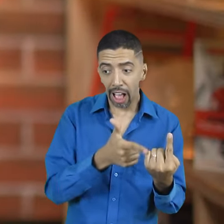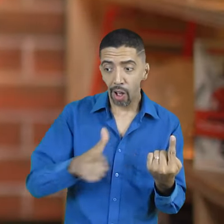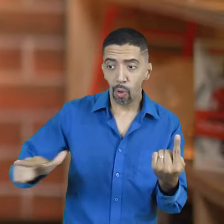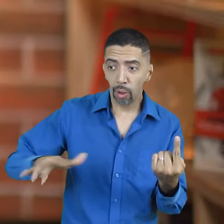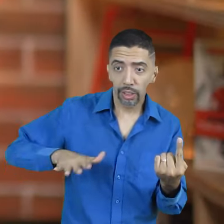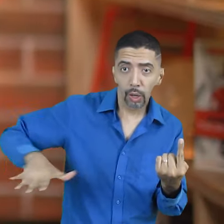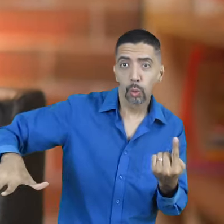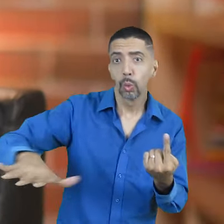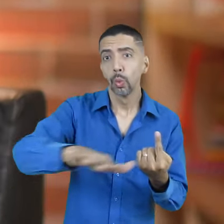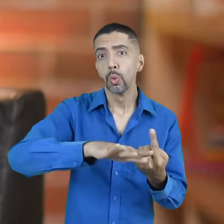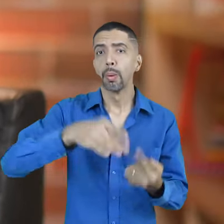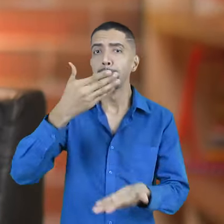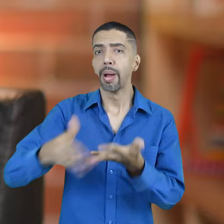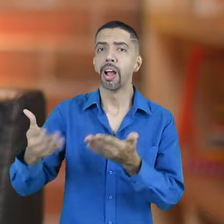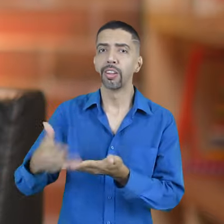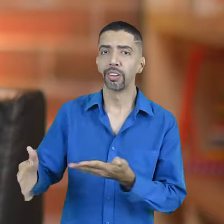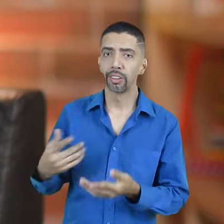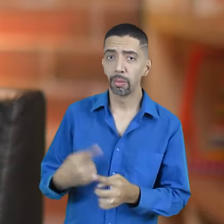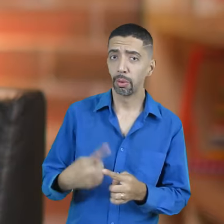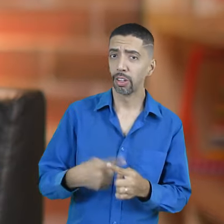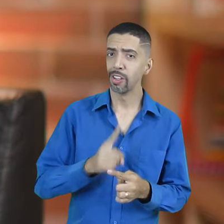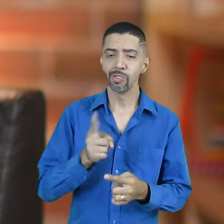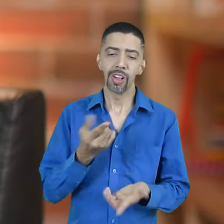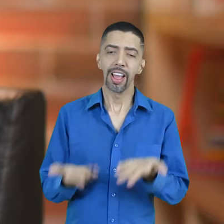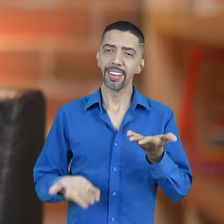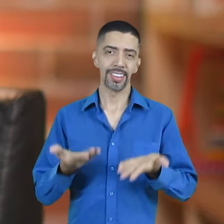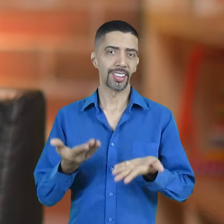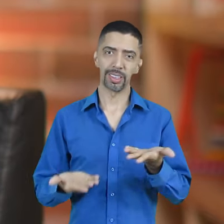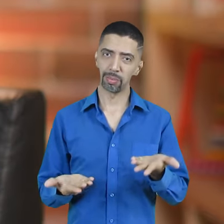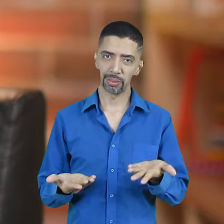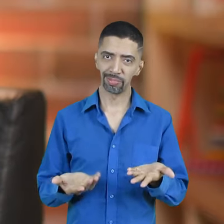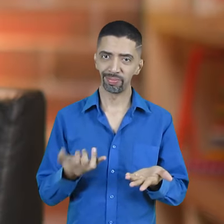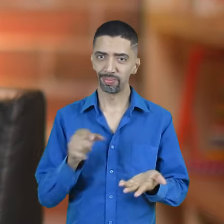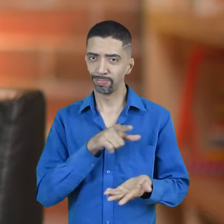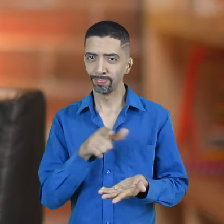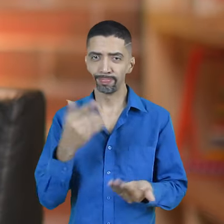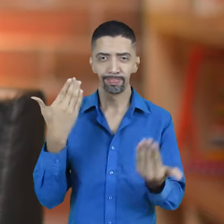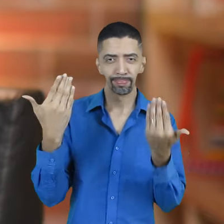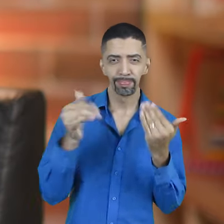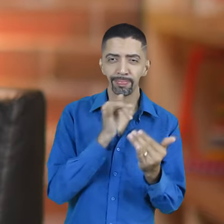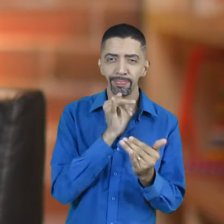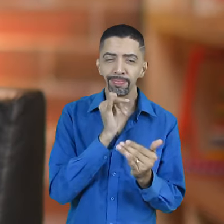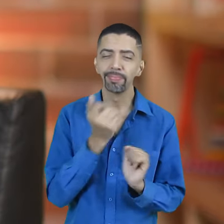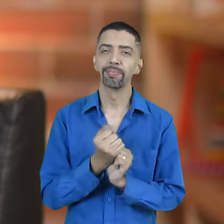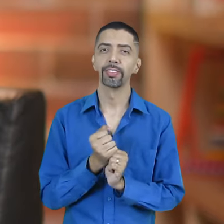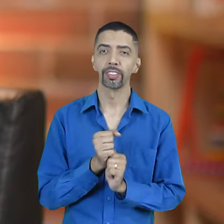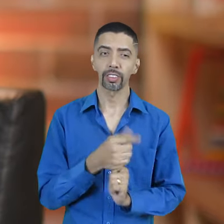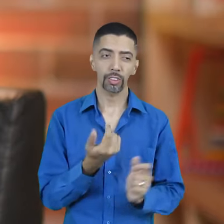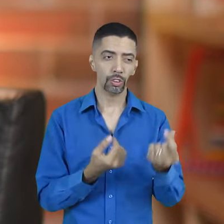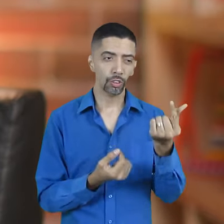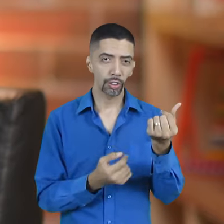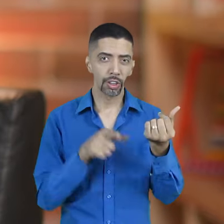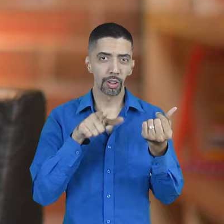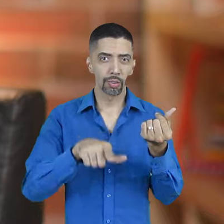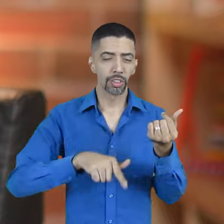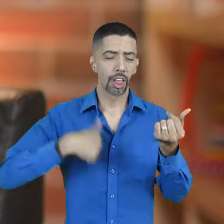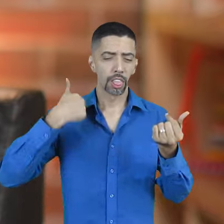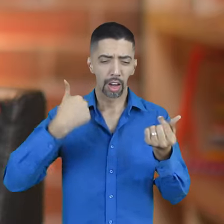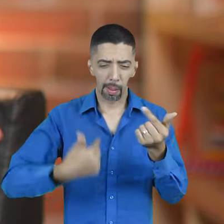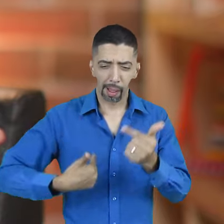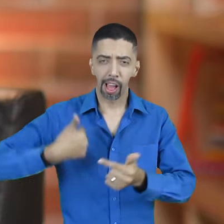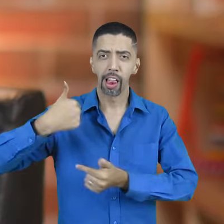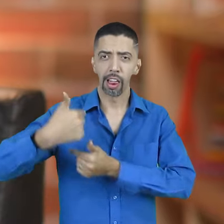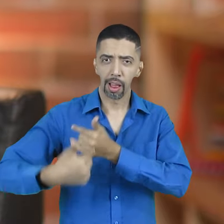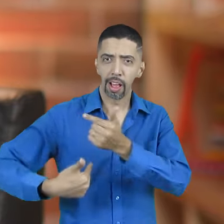vida das pessoas. O jogo da vida, quando falamos em dinheiro, nós não podemos desprezar aquele recurso financeiro que